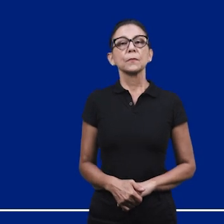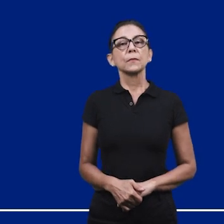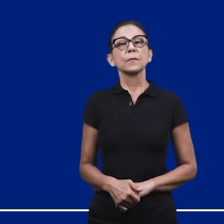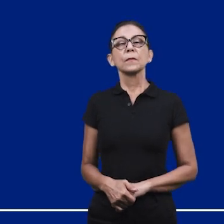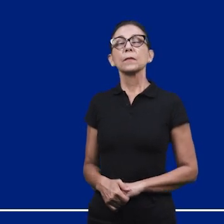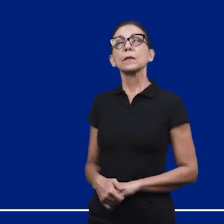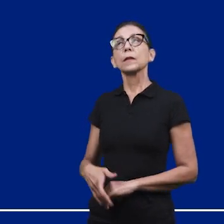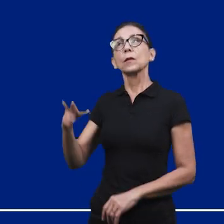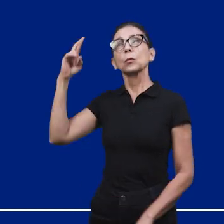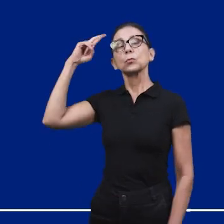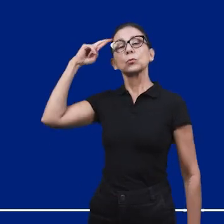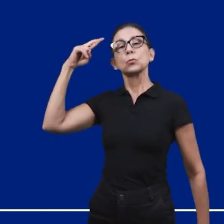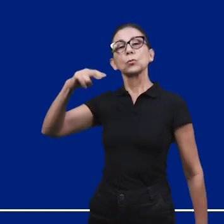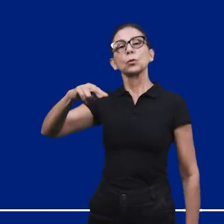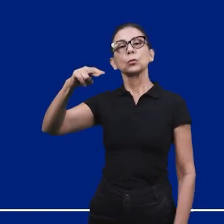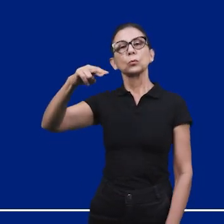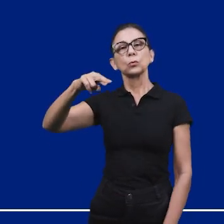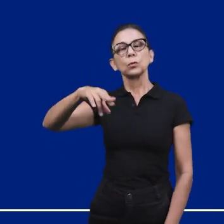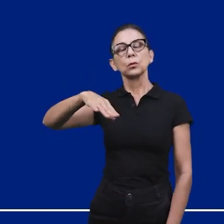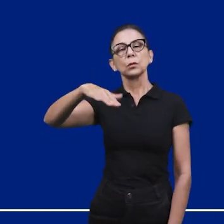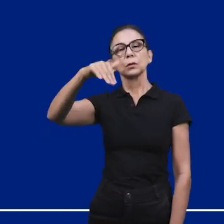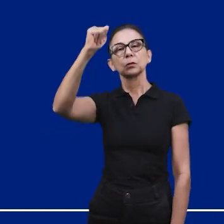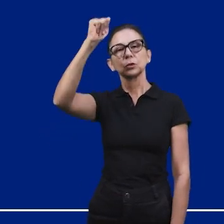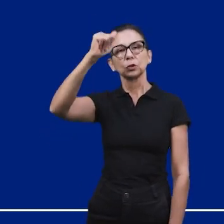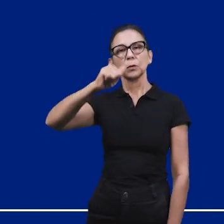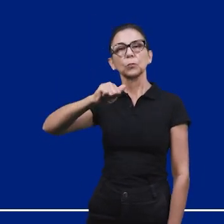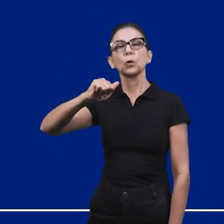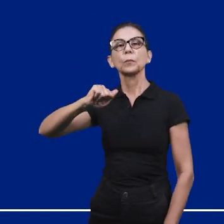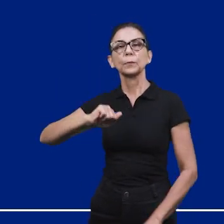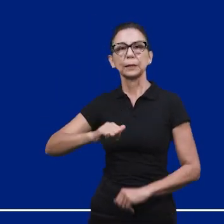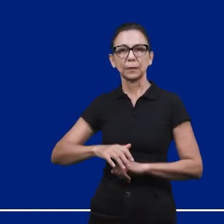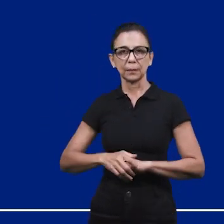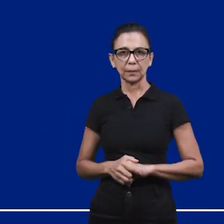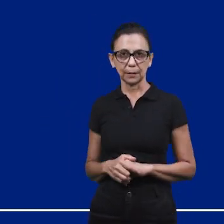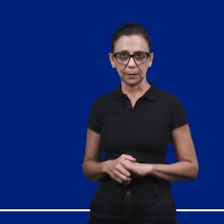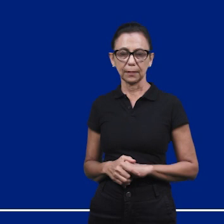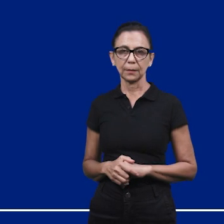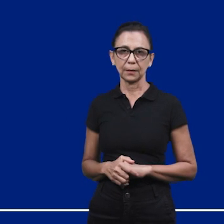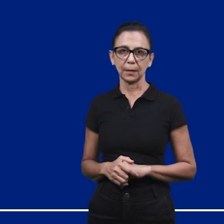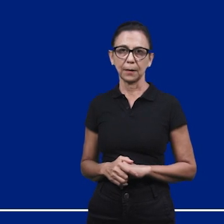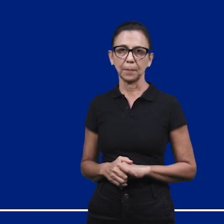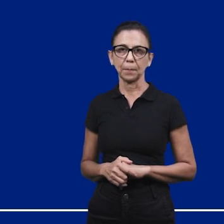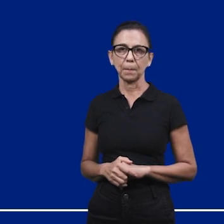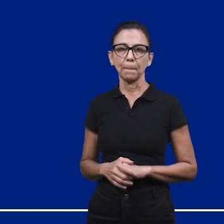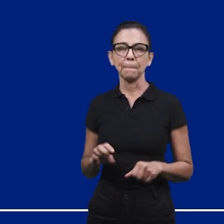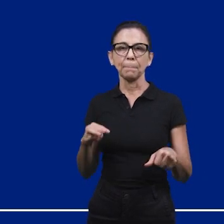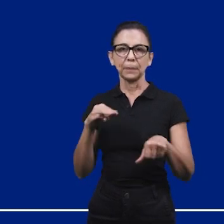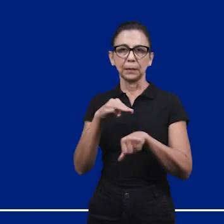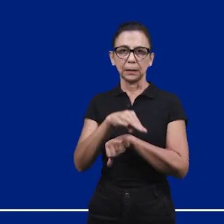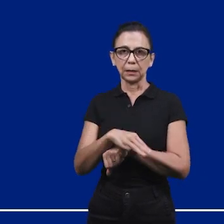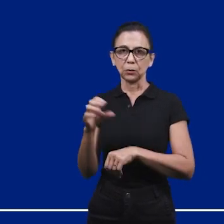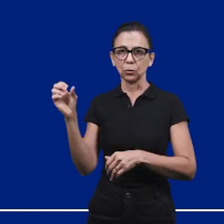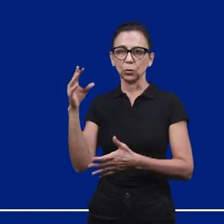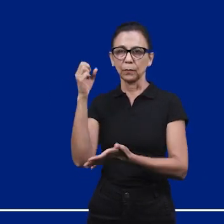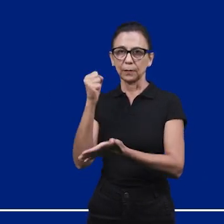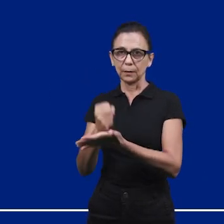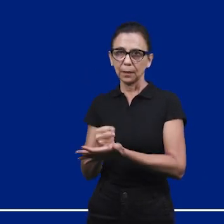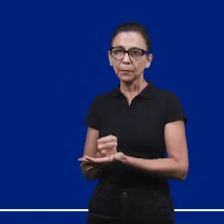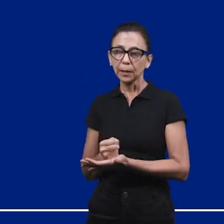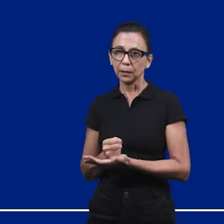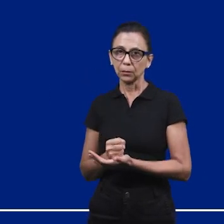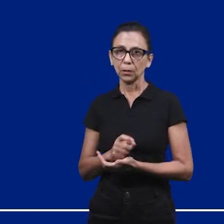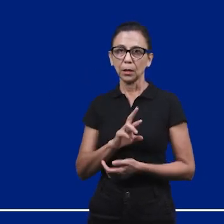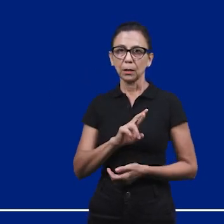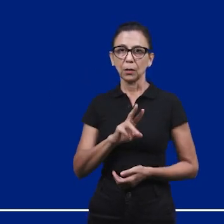também capazes de ser ministros do Novo Testamento, não da letra, mas do Espírito, porque a